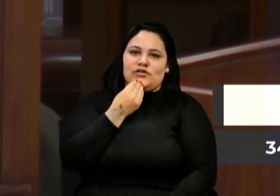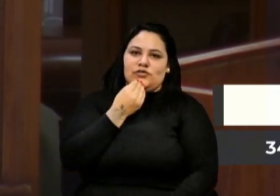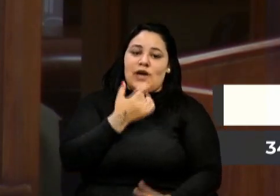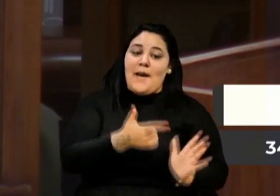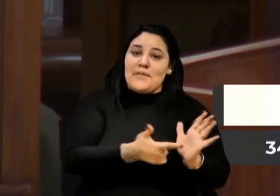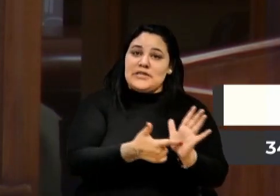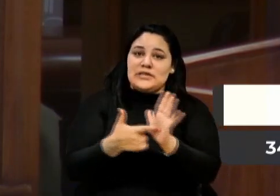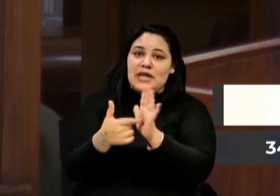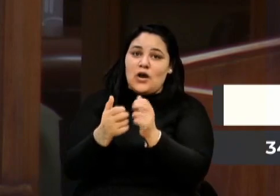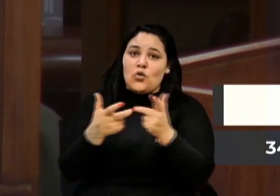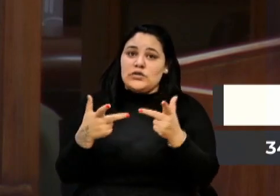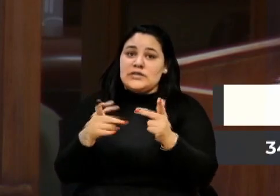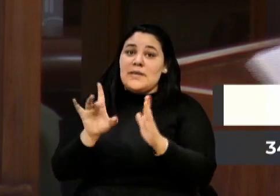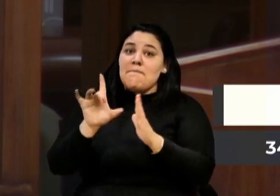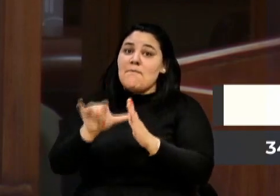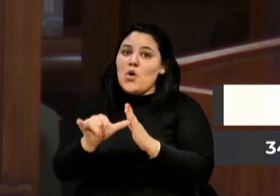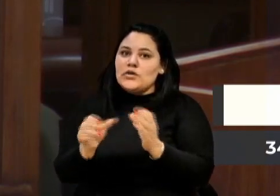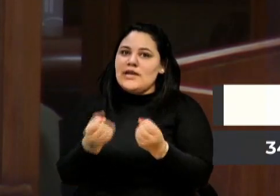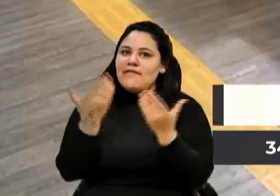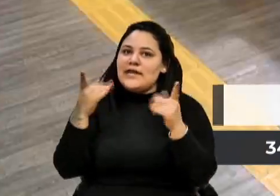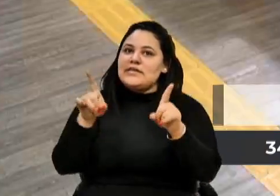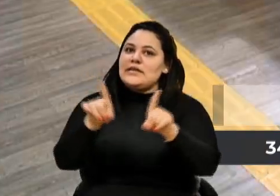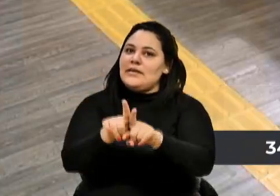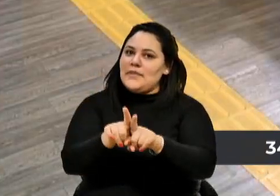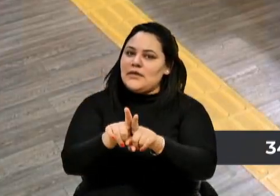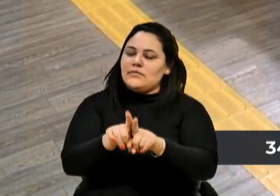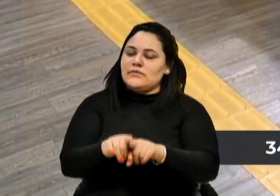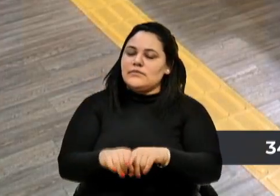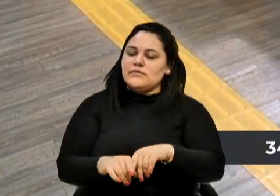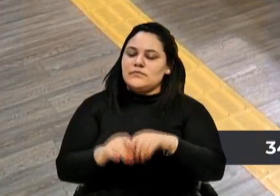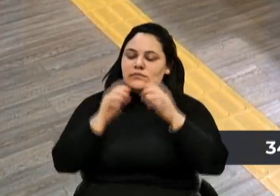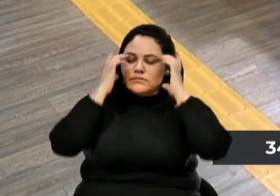para o pós-Festa da Uva. Obrigado, senhor presidente. Obrigado, vereador Felipe.